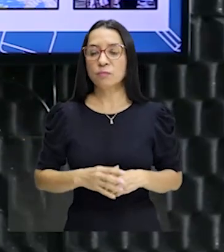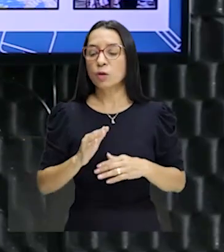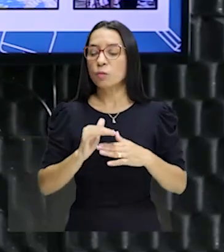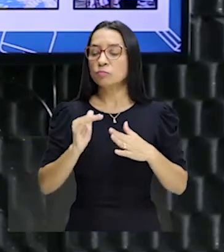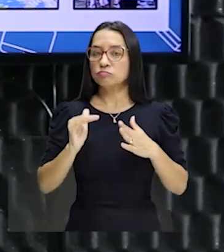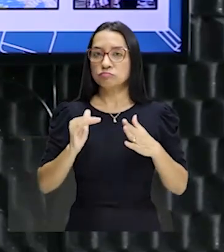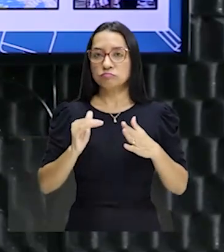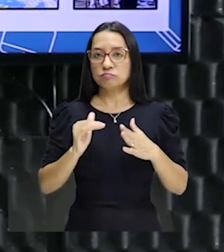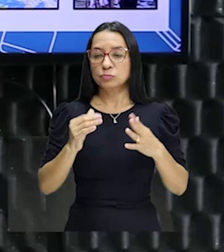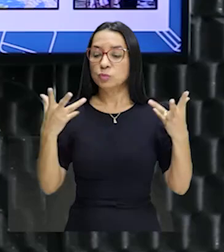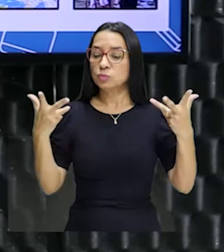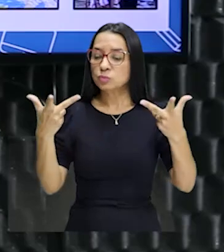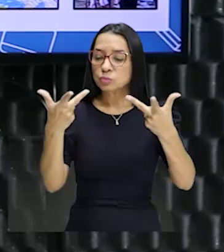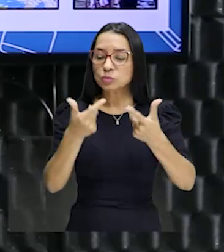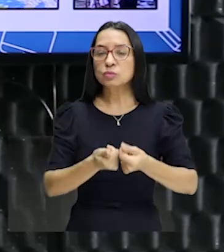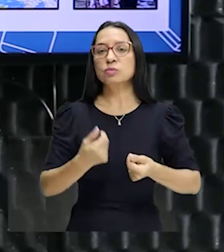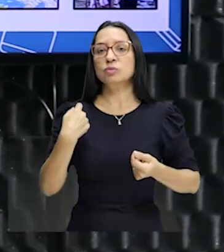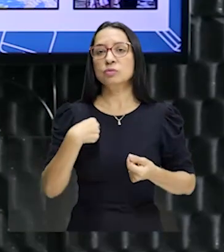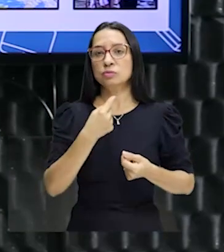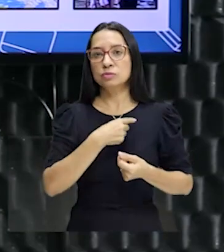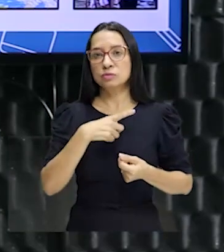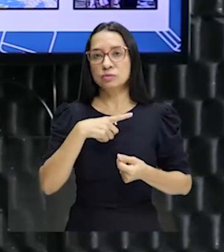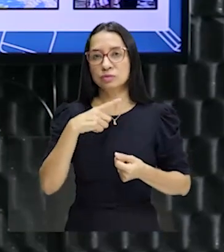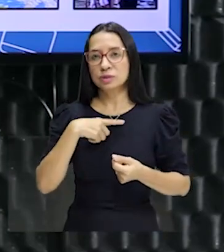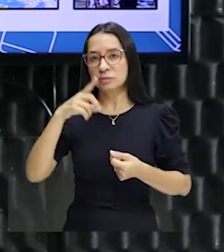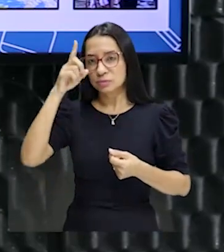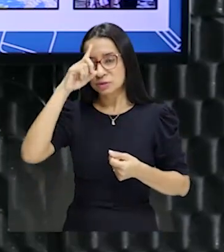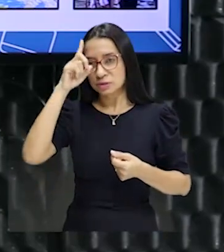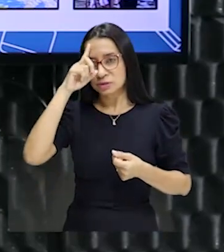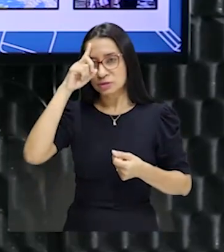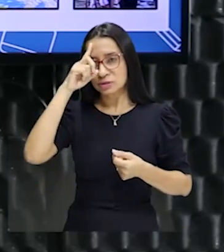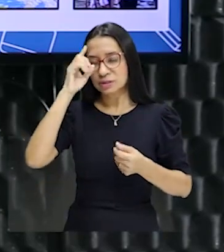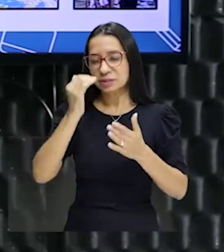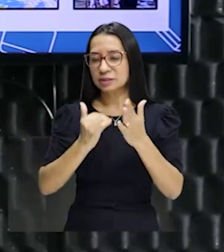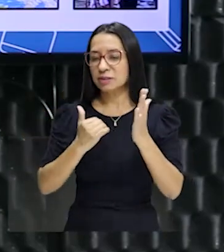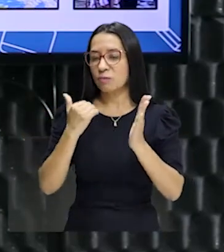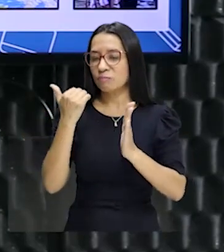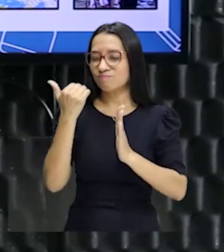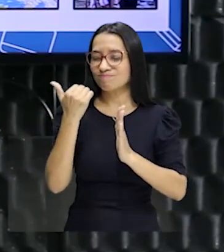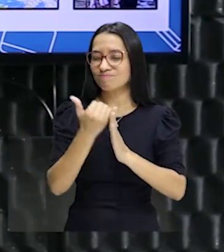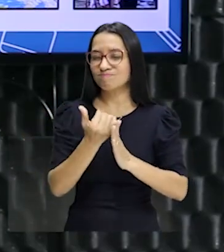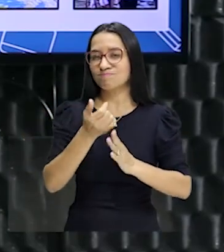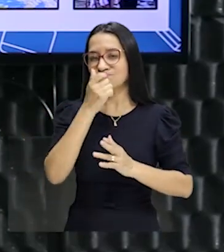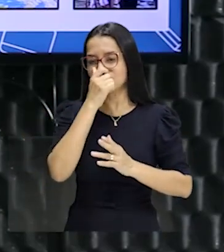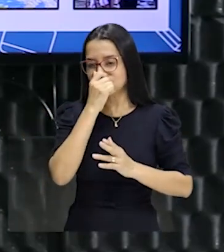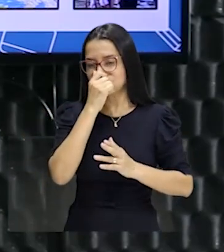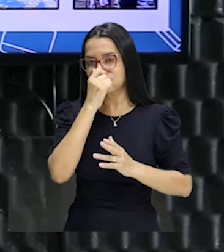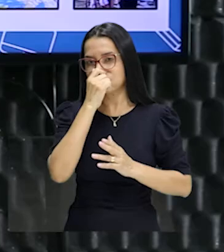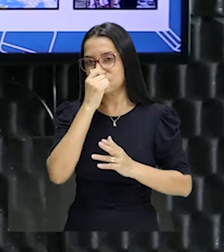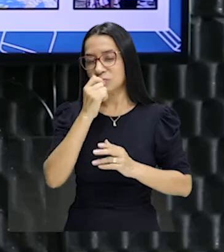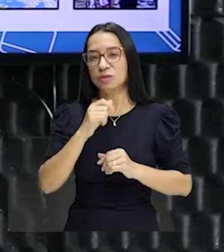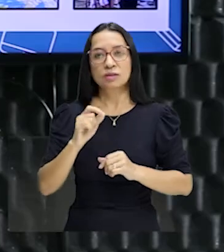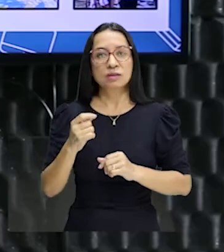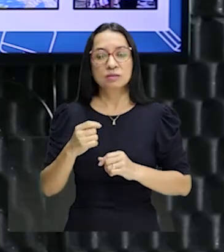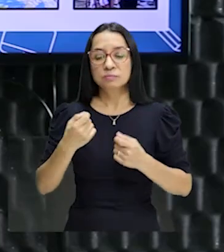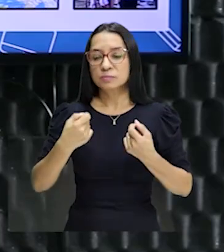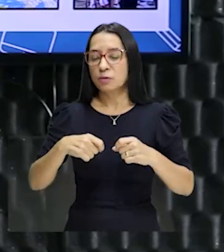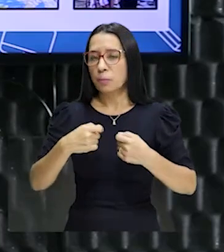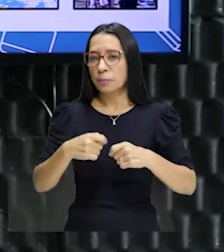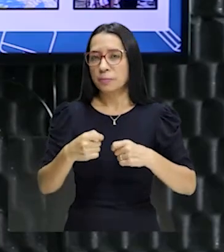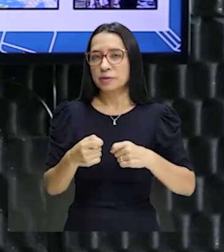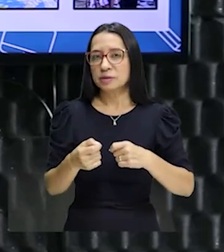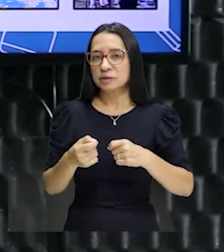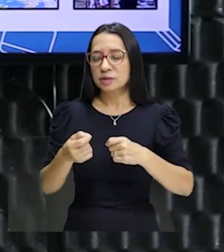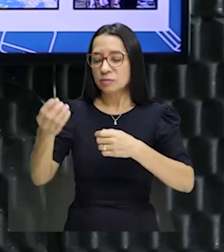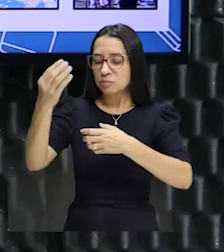Todos nós temos rotinas que são altamente atarefadas. E nós não devemos deixar nos